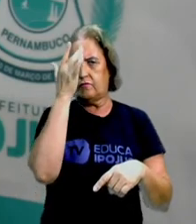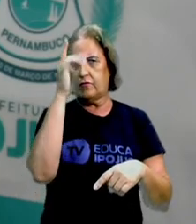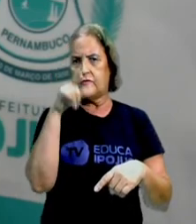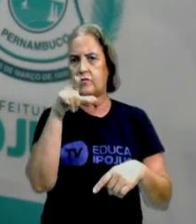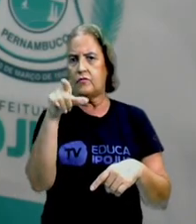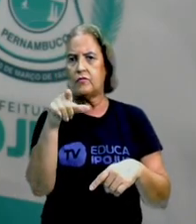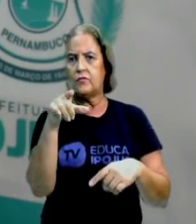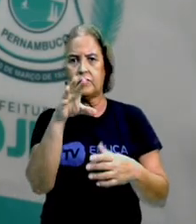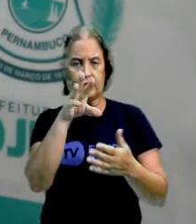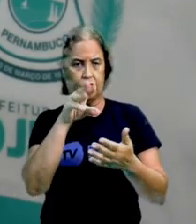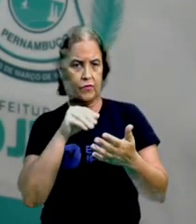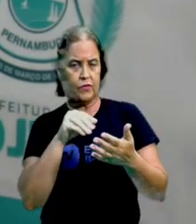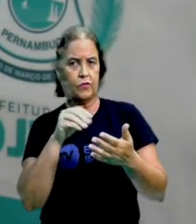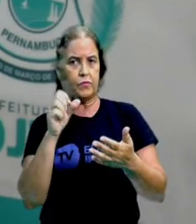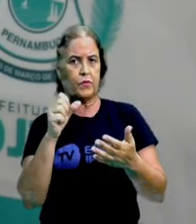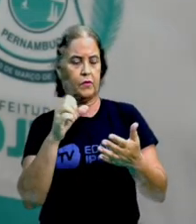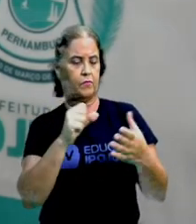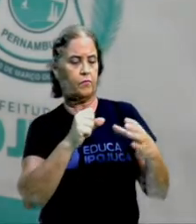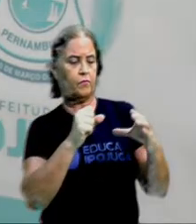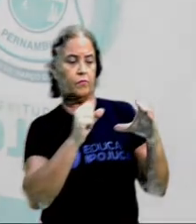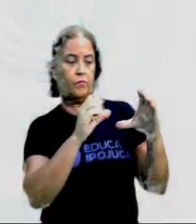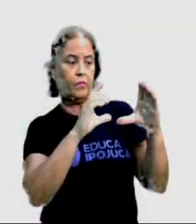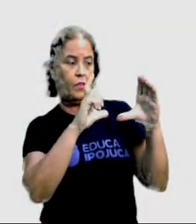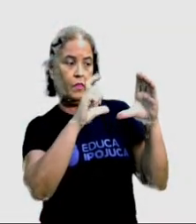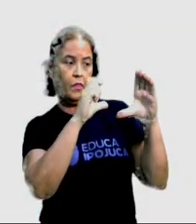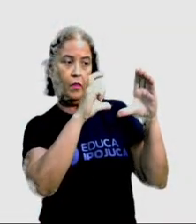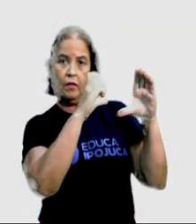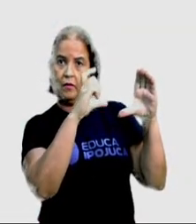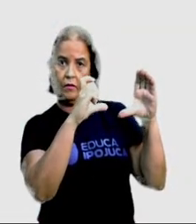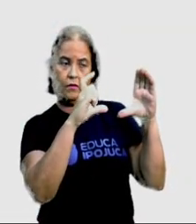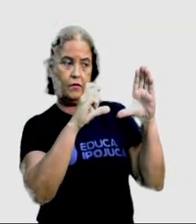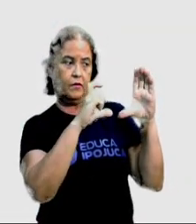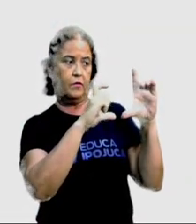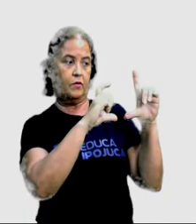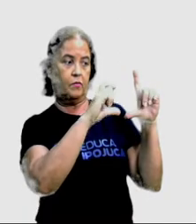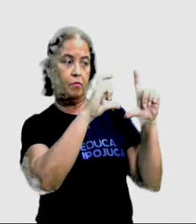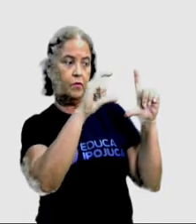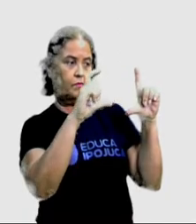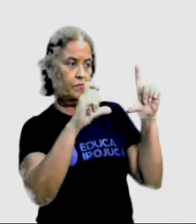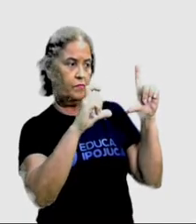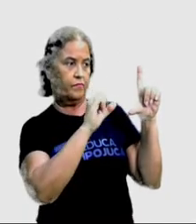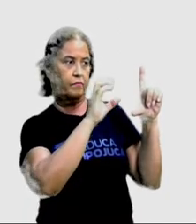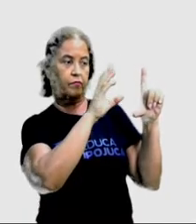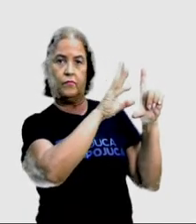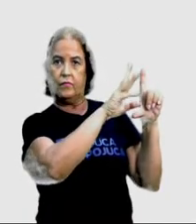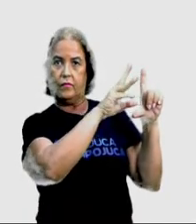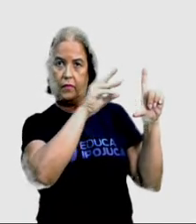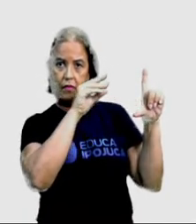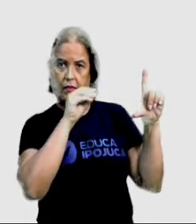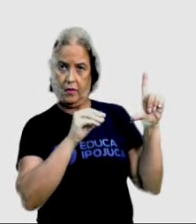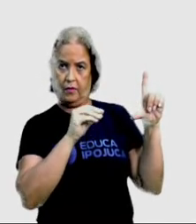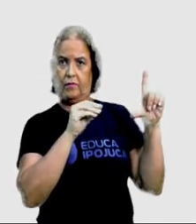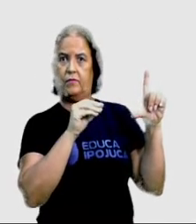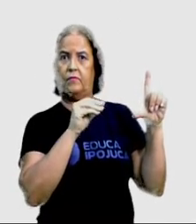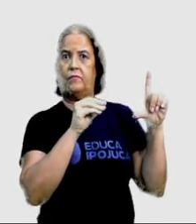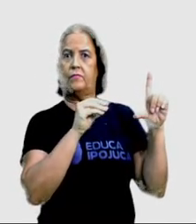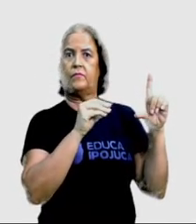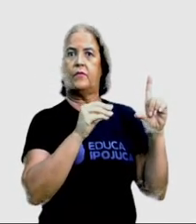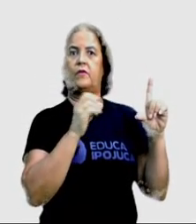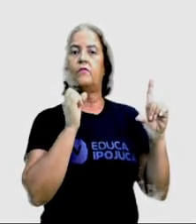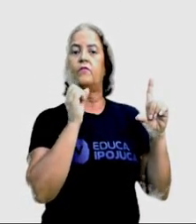acessar. Só pegar a câmera do seu celular, apontar aqui para a sua TV, para a tela da sua TV, e você vai